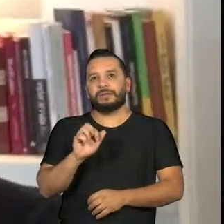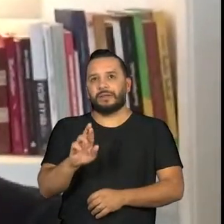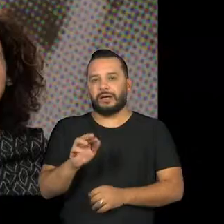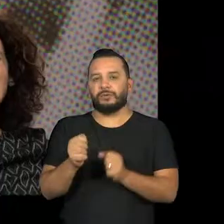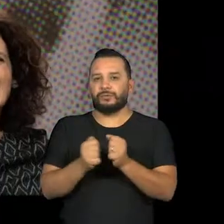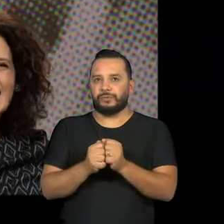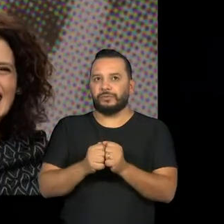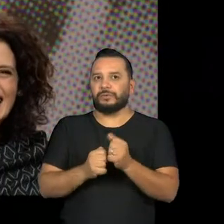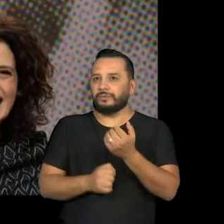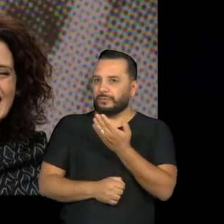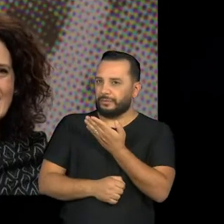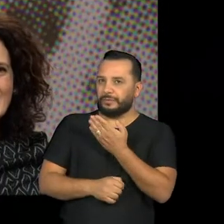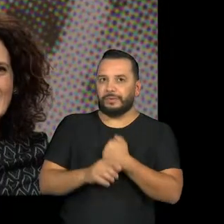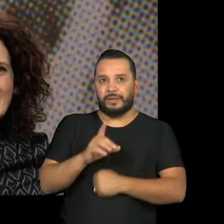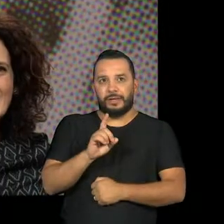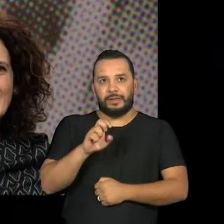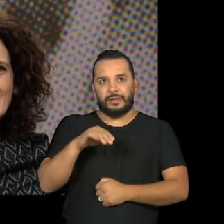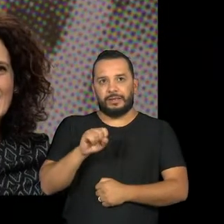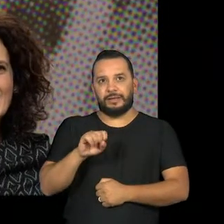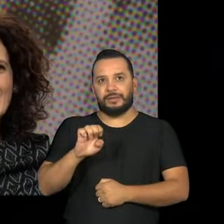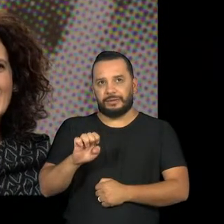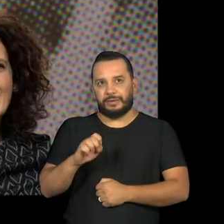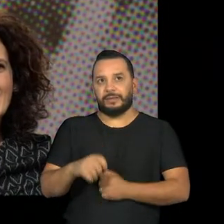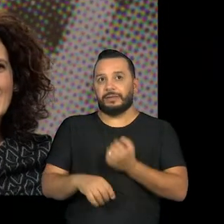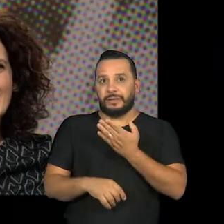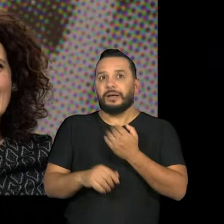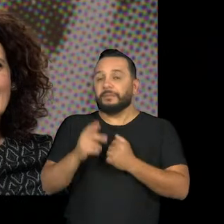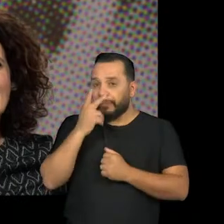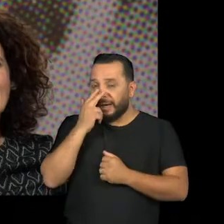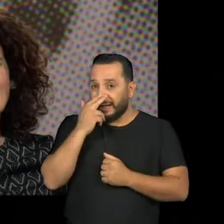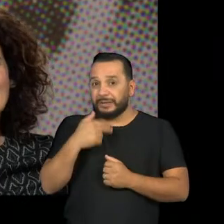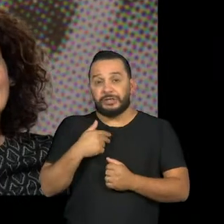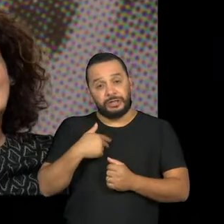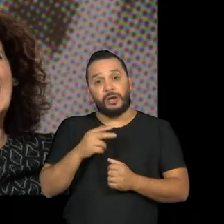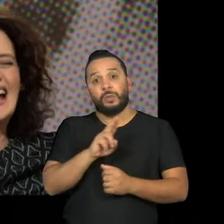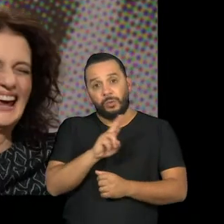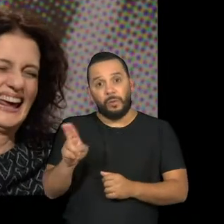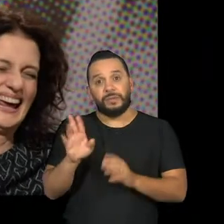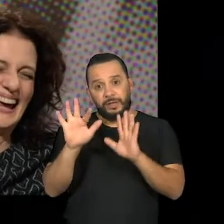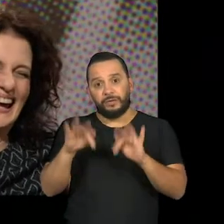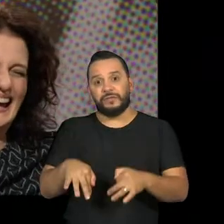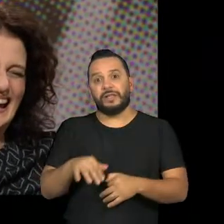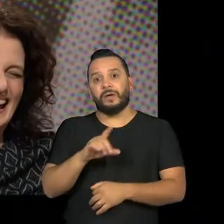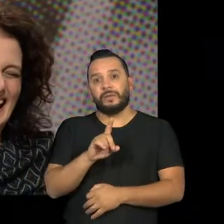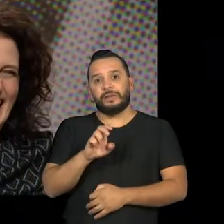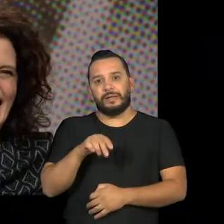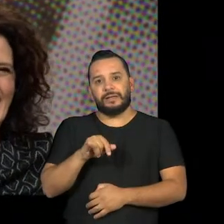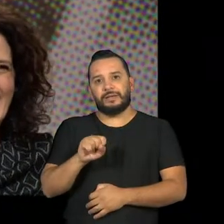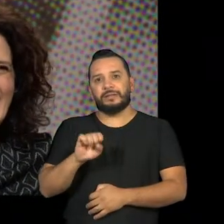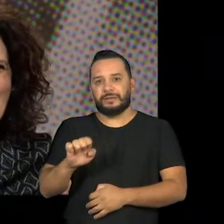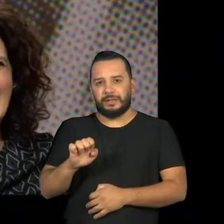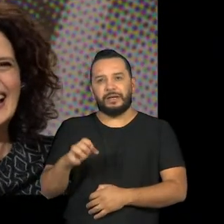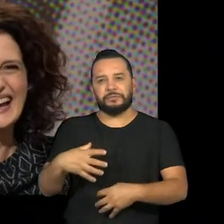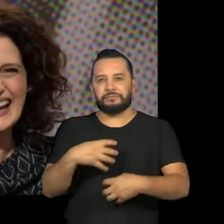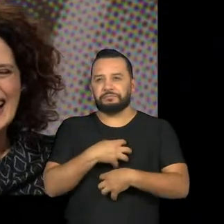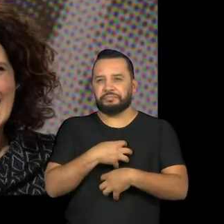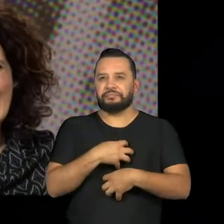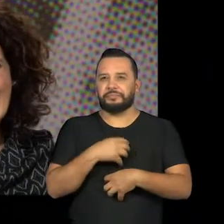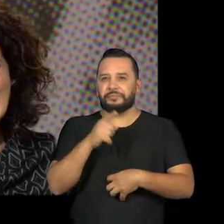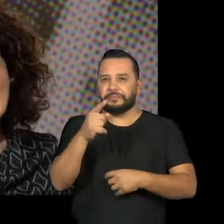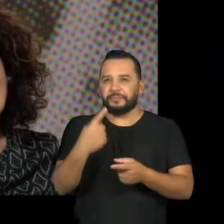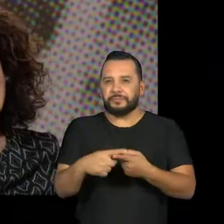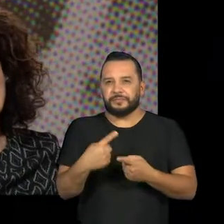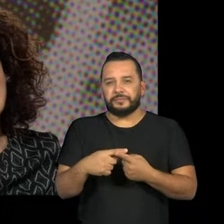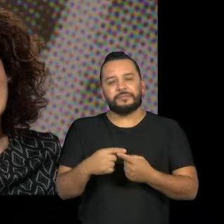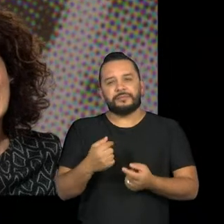Fraga. Como se a peça se chamasse Trair e Coçar é só começar com Denise Fraga. Também foi um impacto da interpretação